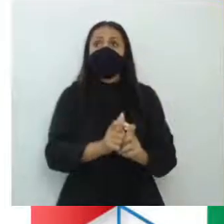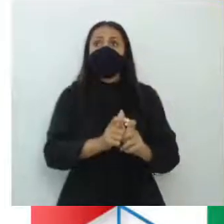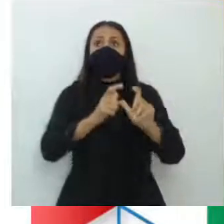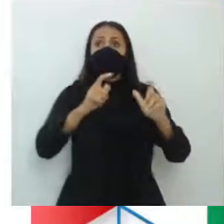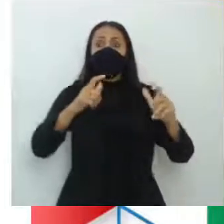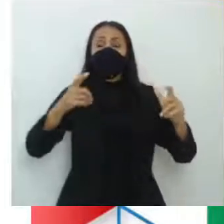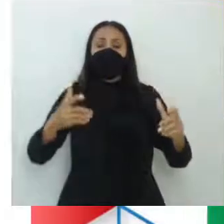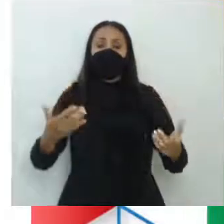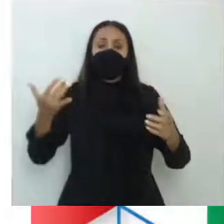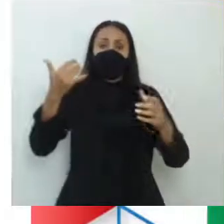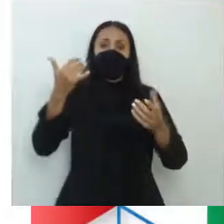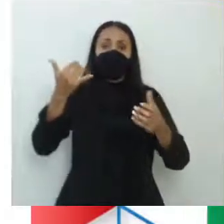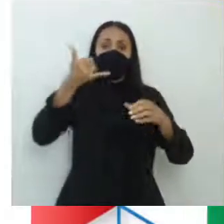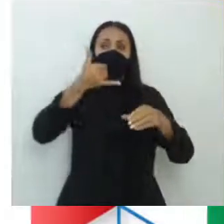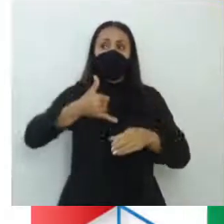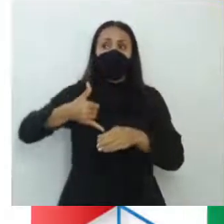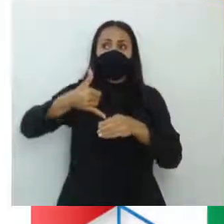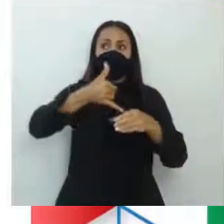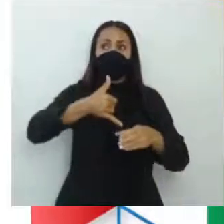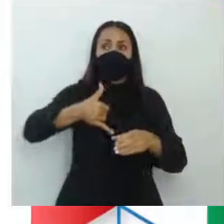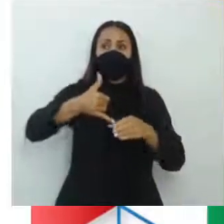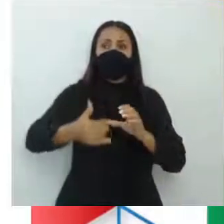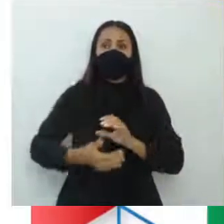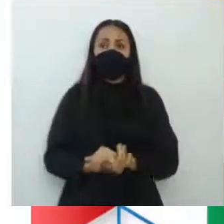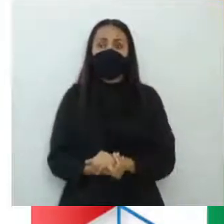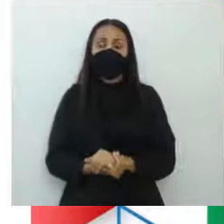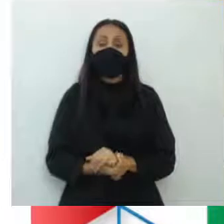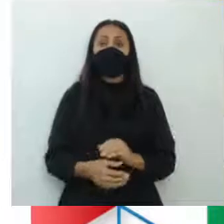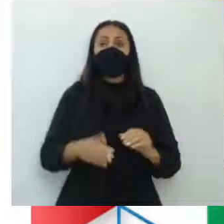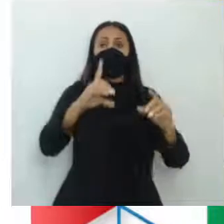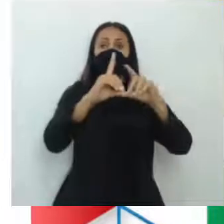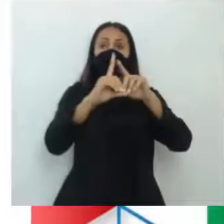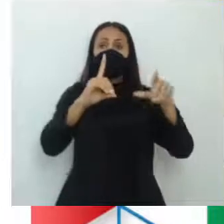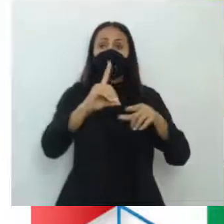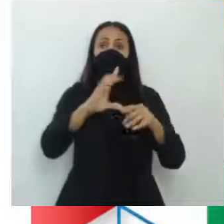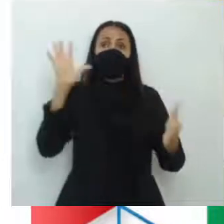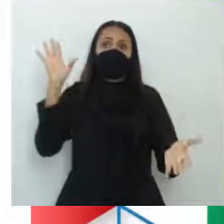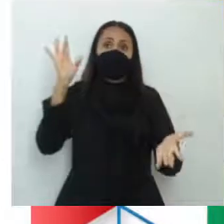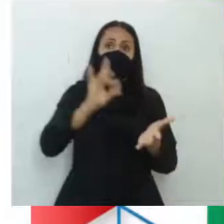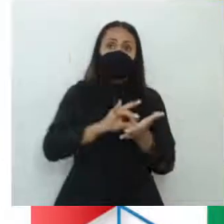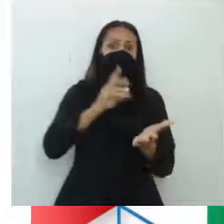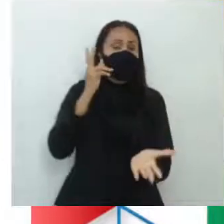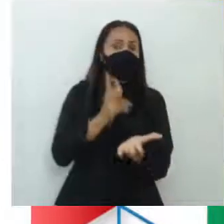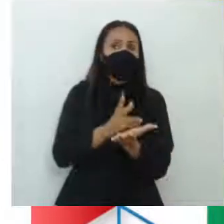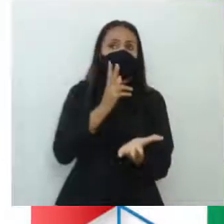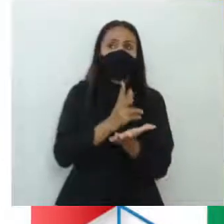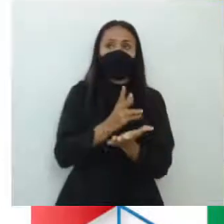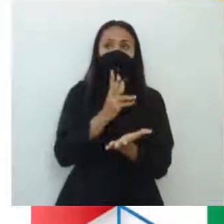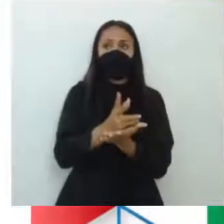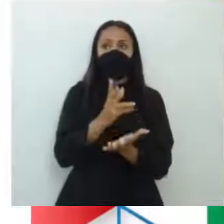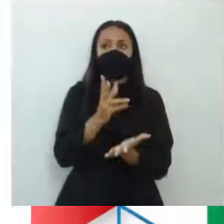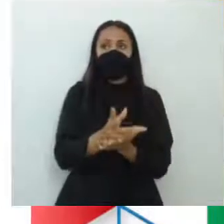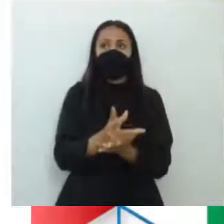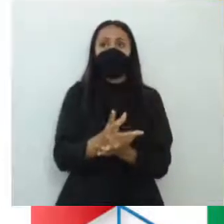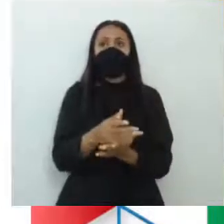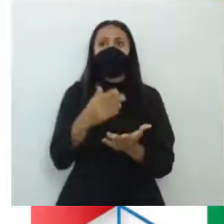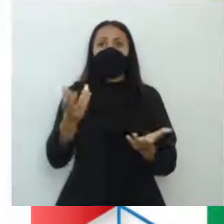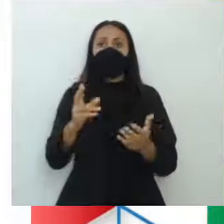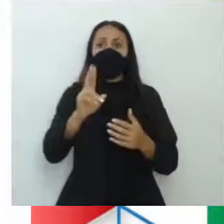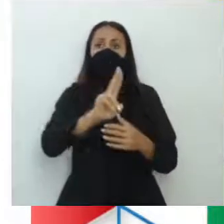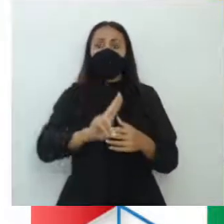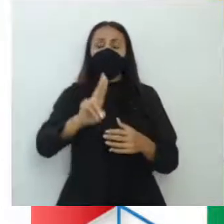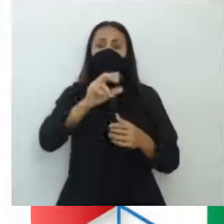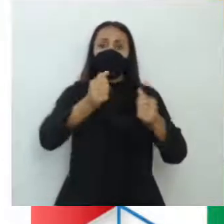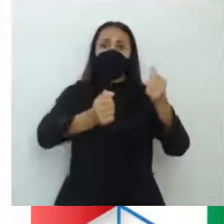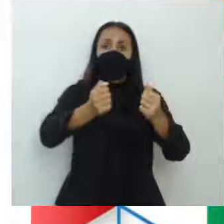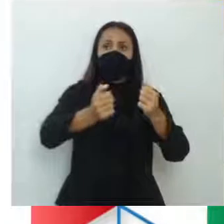o uso de combustíveis fósseis. Na letra D, realizar frequentemente a regulagem